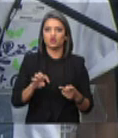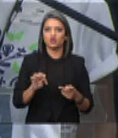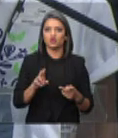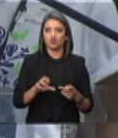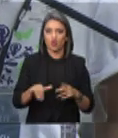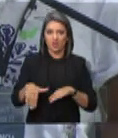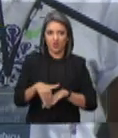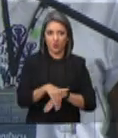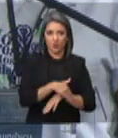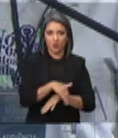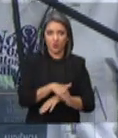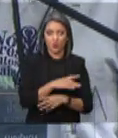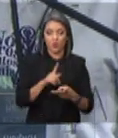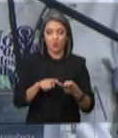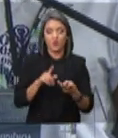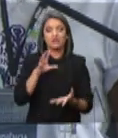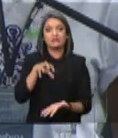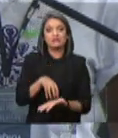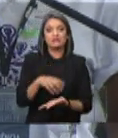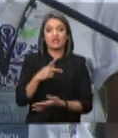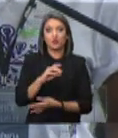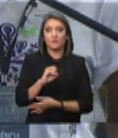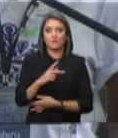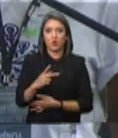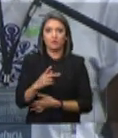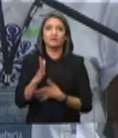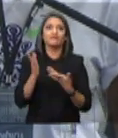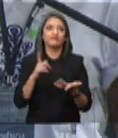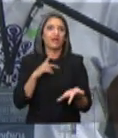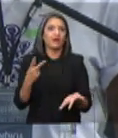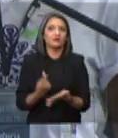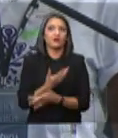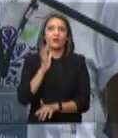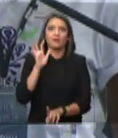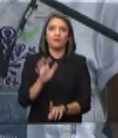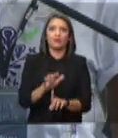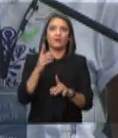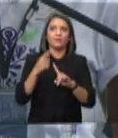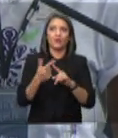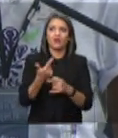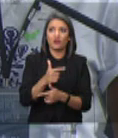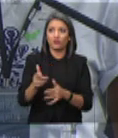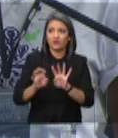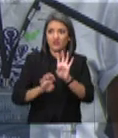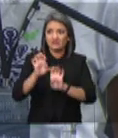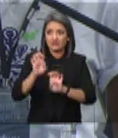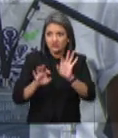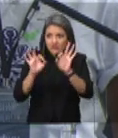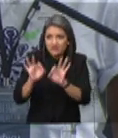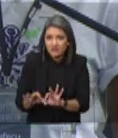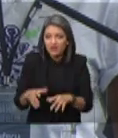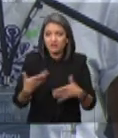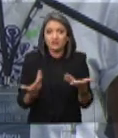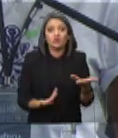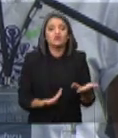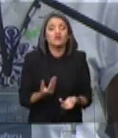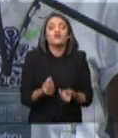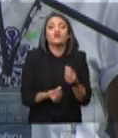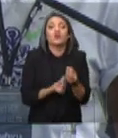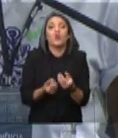pop sofrem Impacto direto visto que sem dados a oferta do serviço fica fragilizada